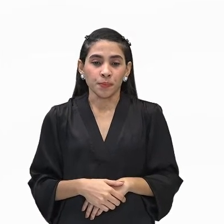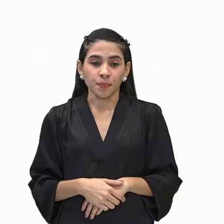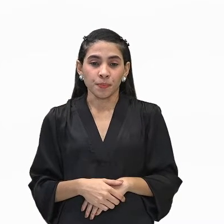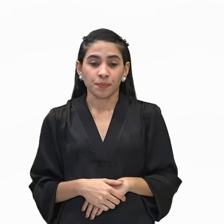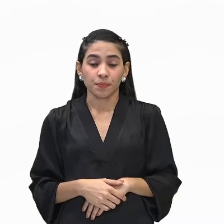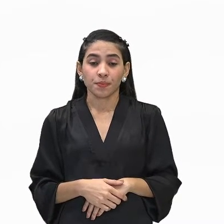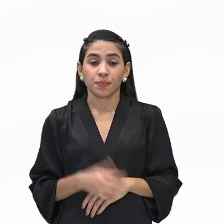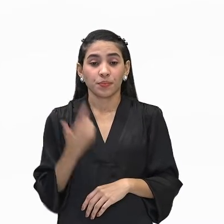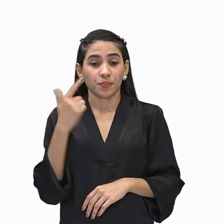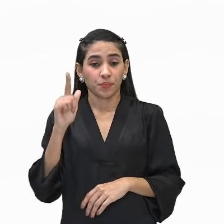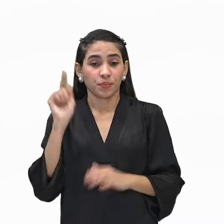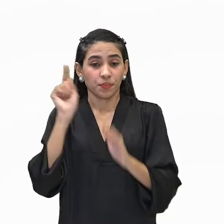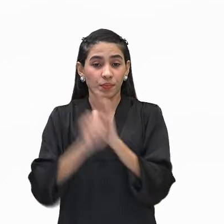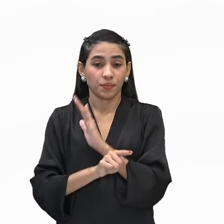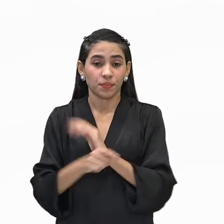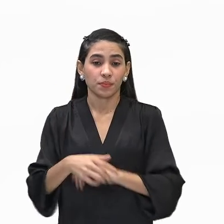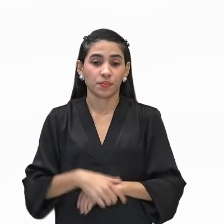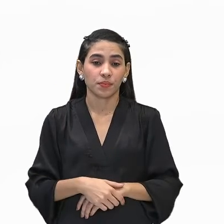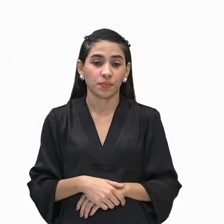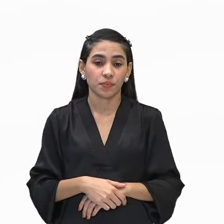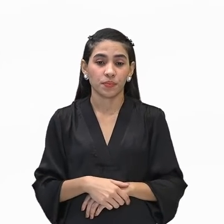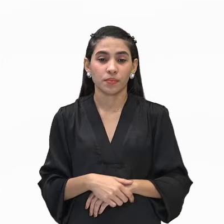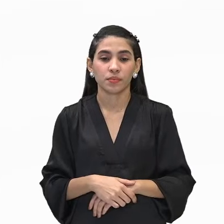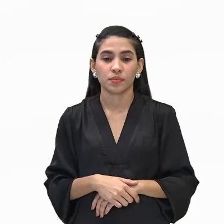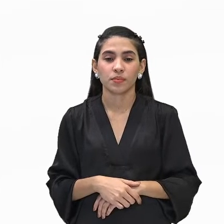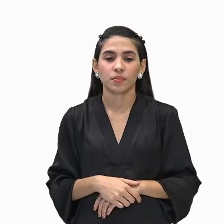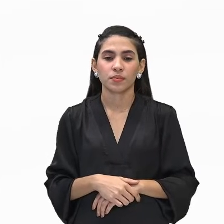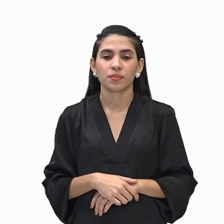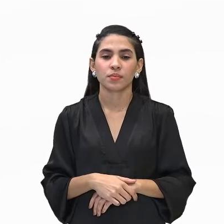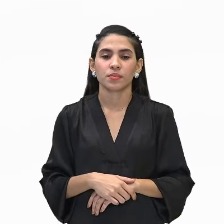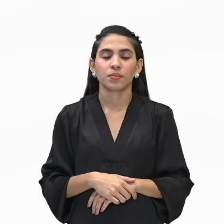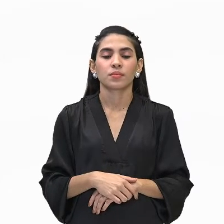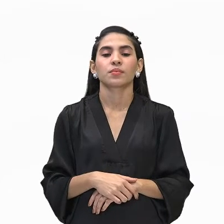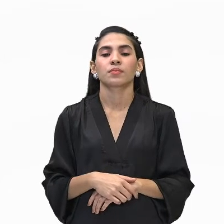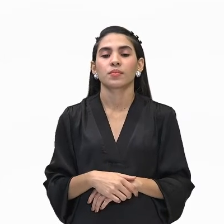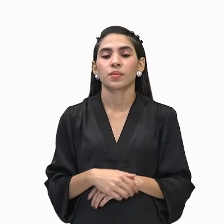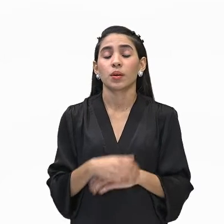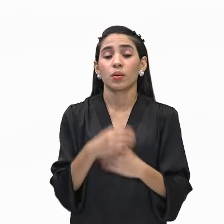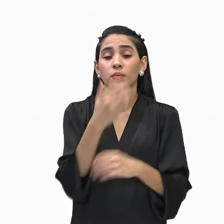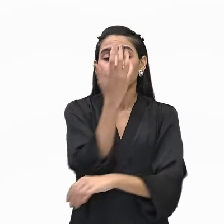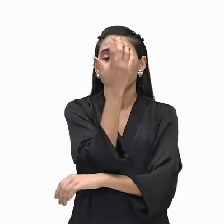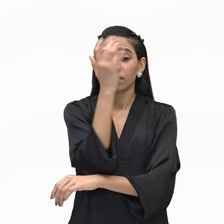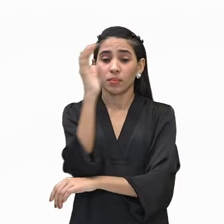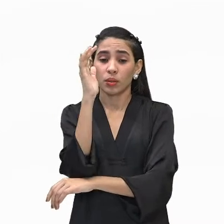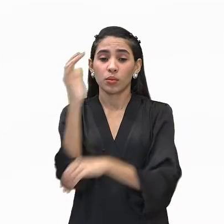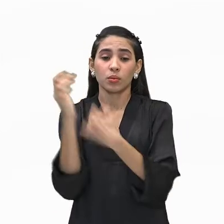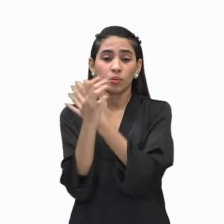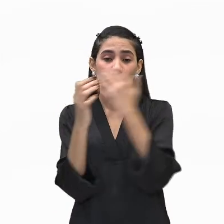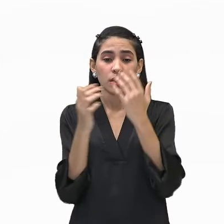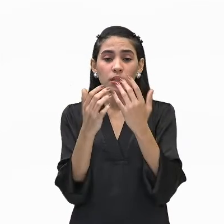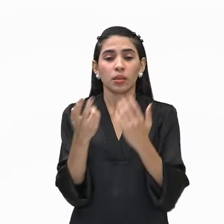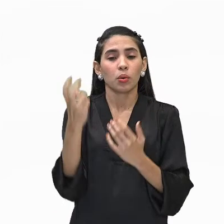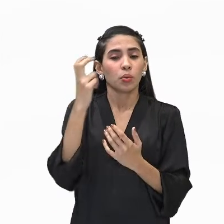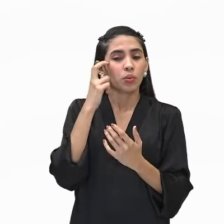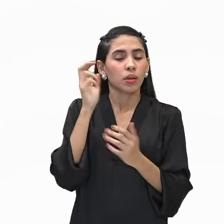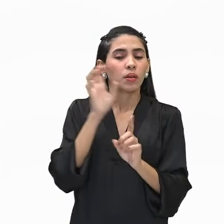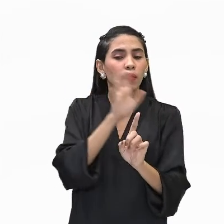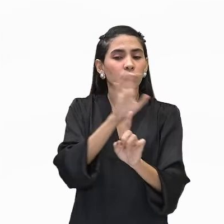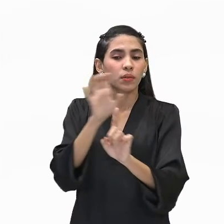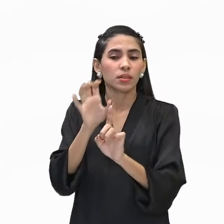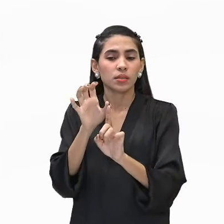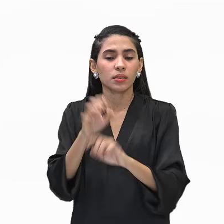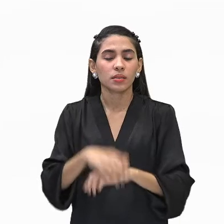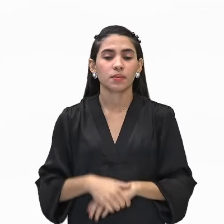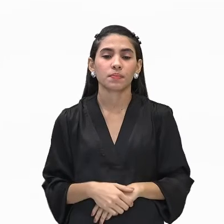para a nossa próxima pergunta geradora. O clima e a natureza influenciam o meio cultural no qual estou